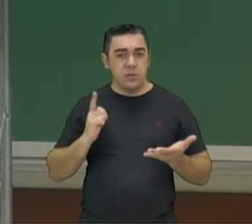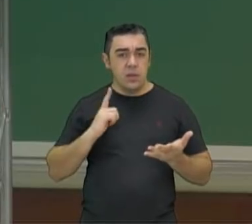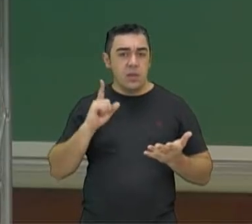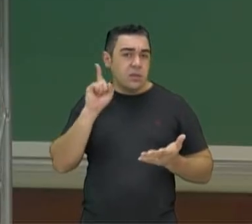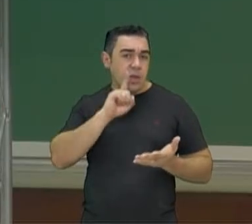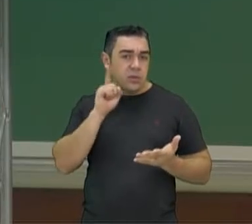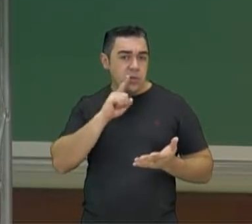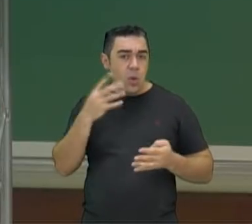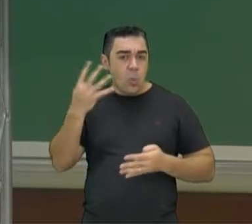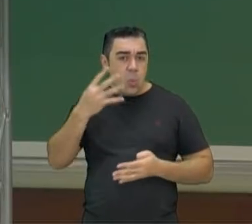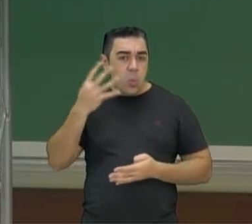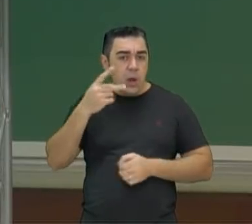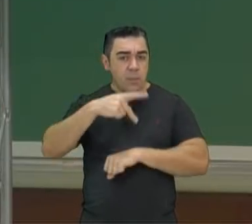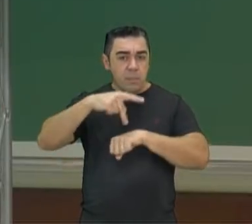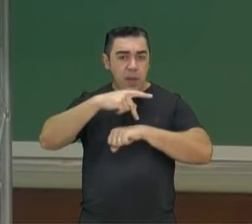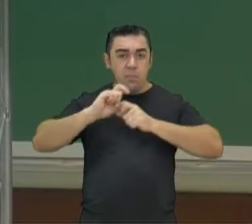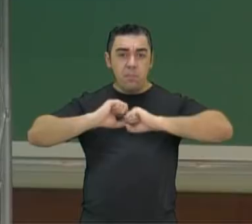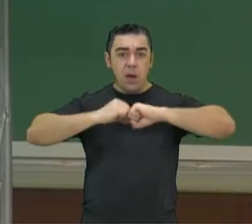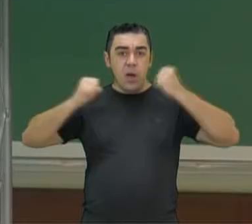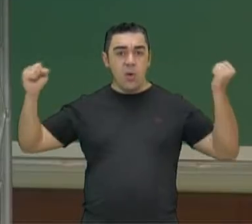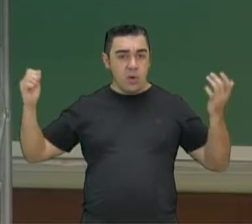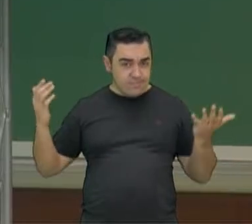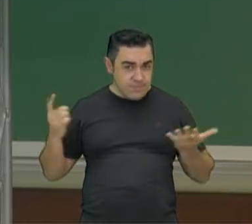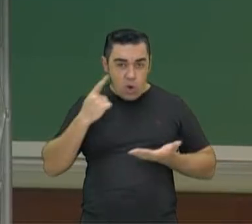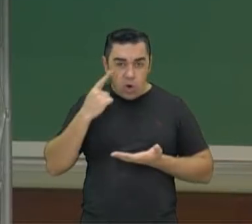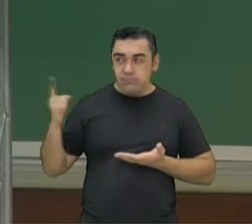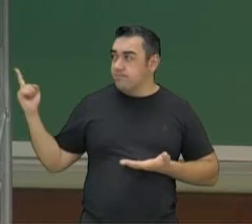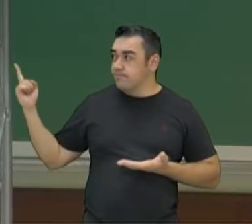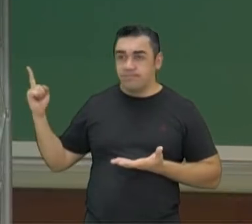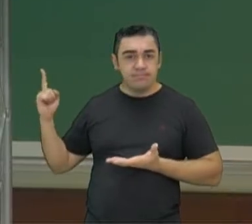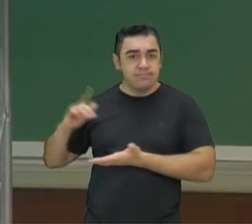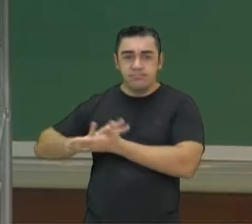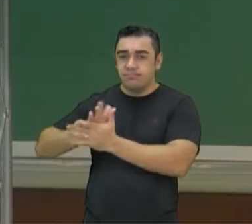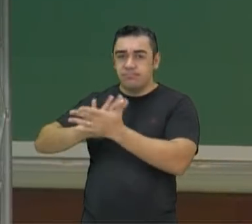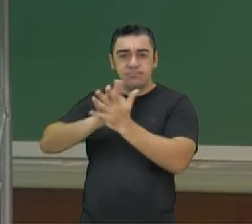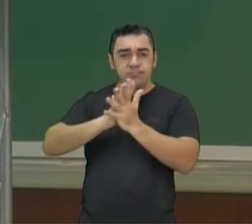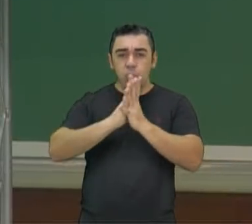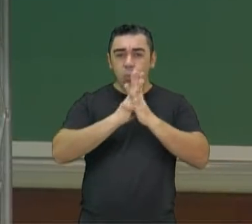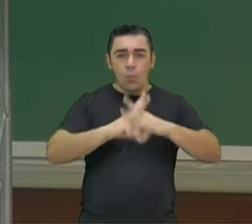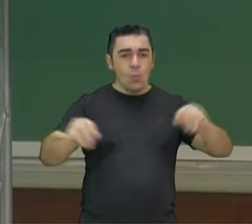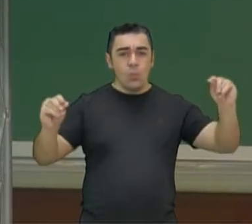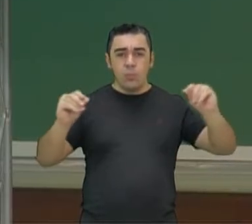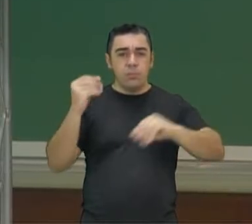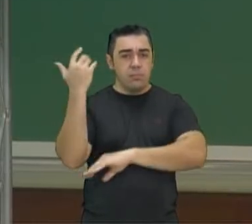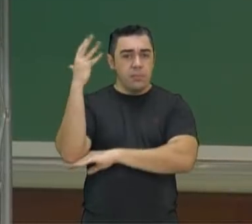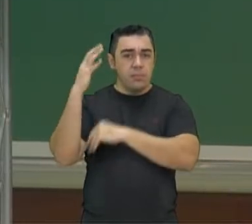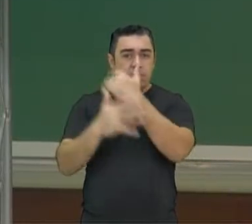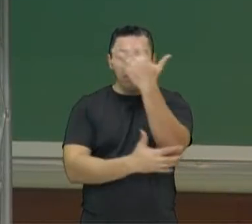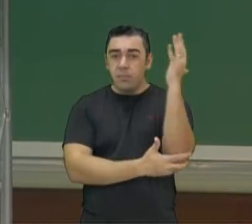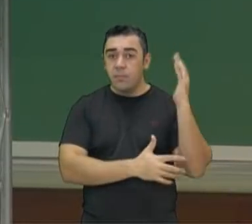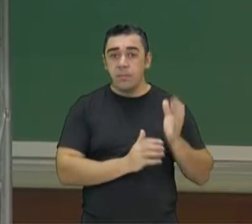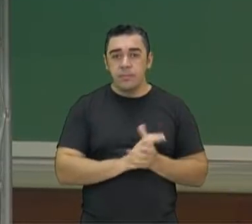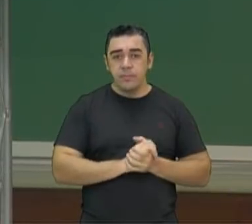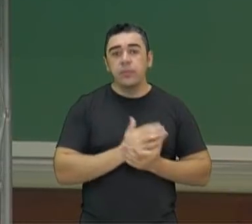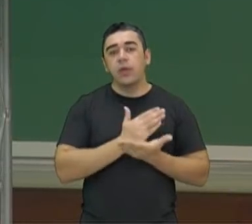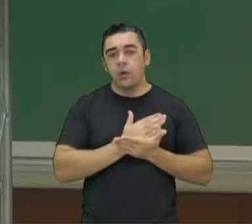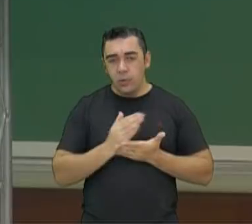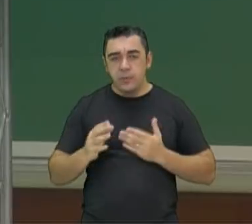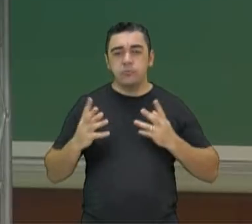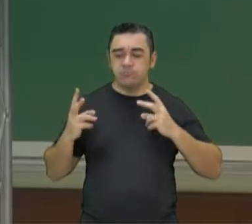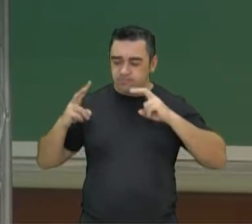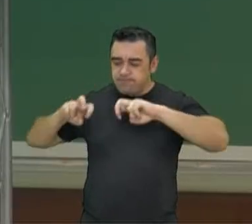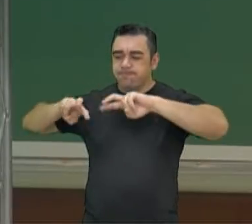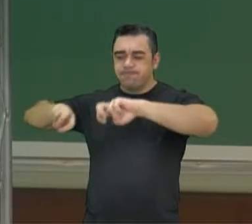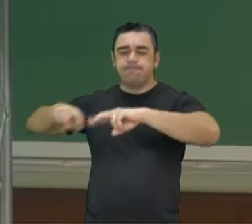é importante a gente dar uma olhada. Olha aí, ó, que interessante que ficou. Ô, professor, tudo isso é... E daí começou o processo de exploração dos